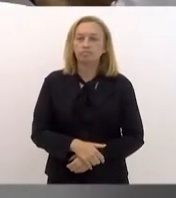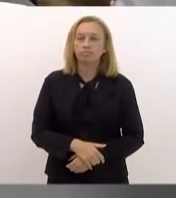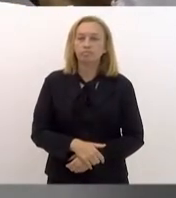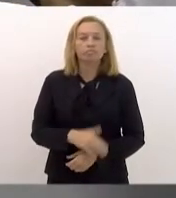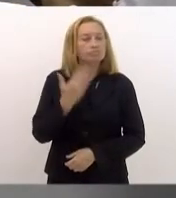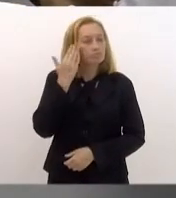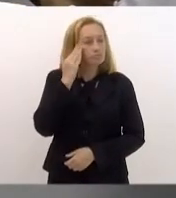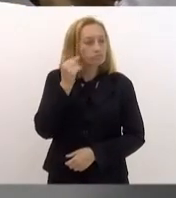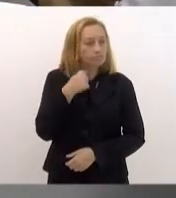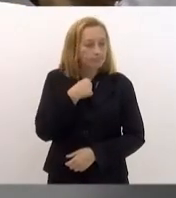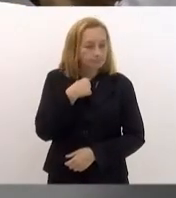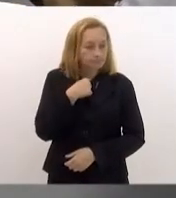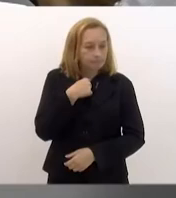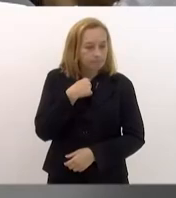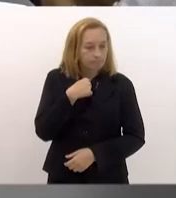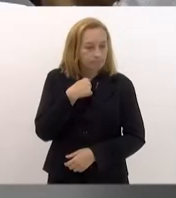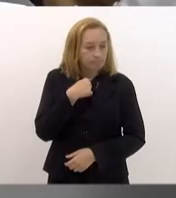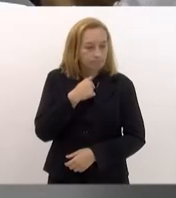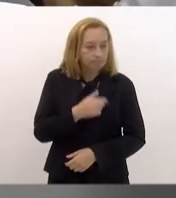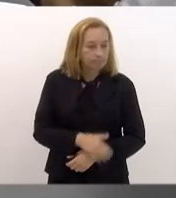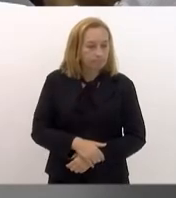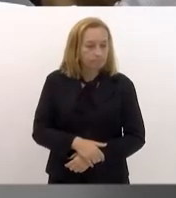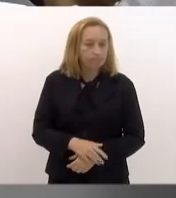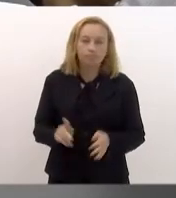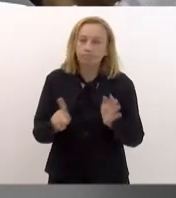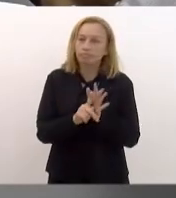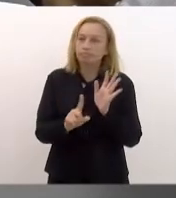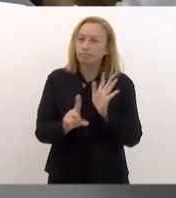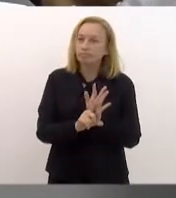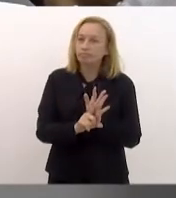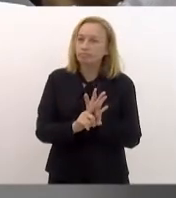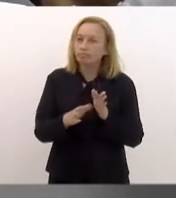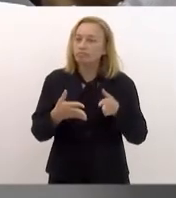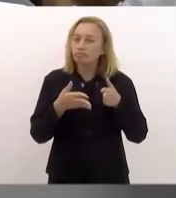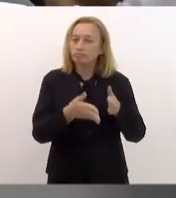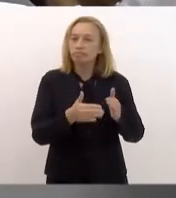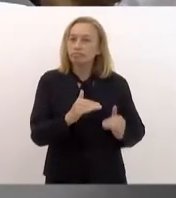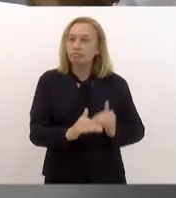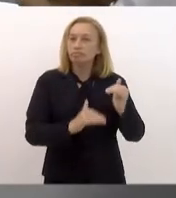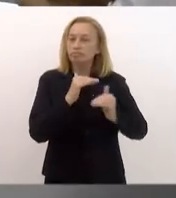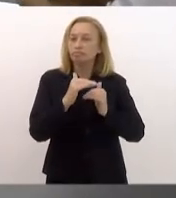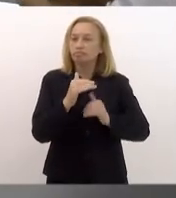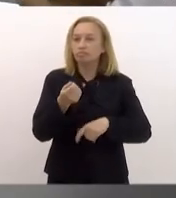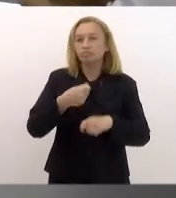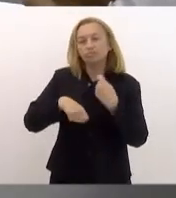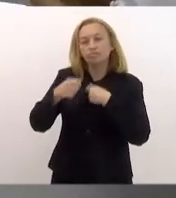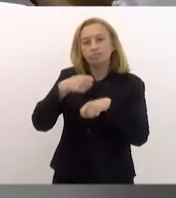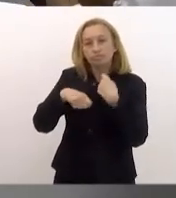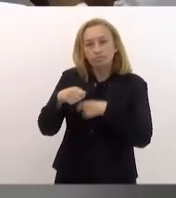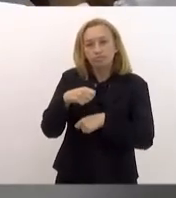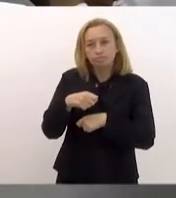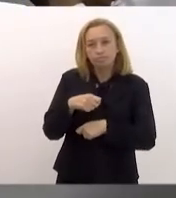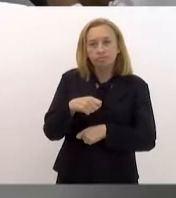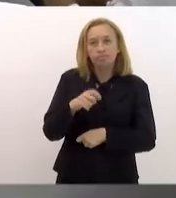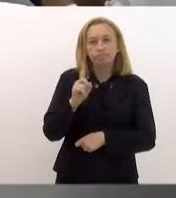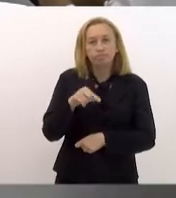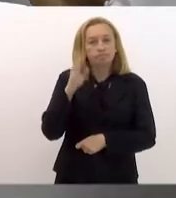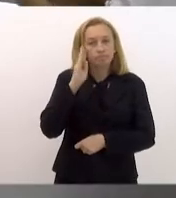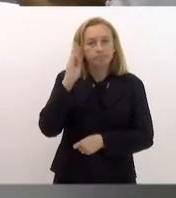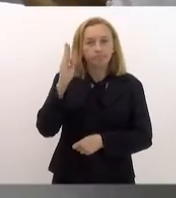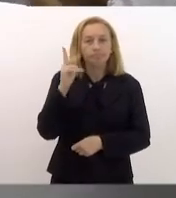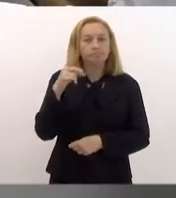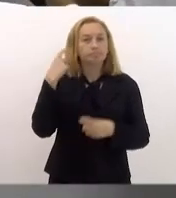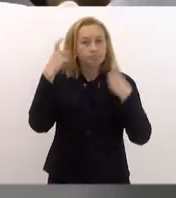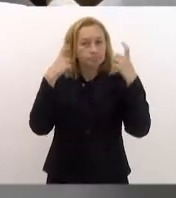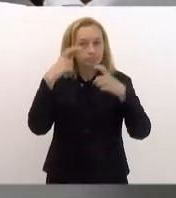entendi, senhores, que o projeto de lei está voltado para desenvolvimento econômico. Né? Essa é a principal preocupação